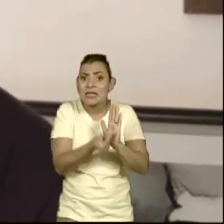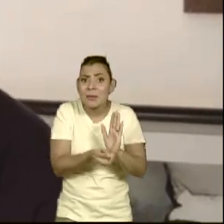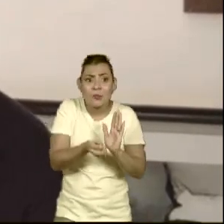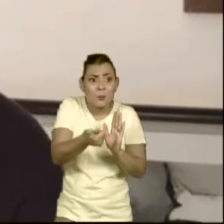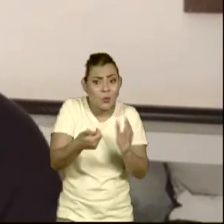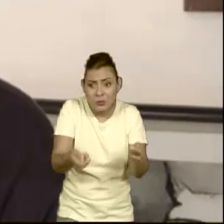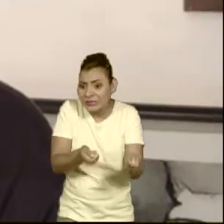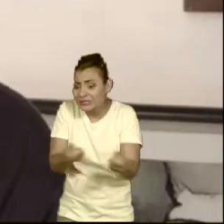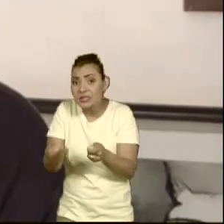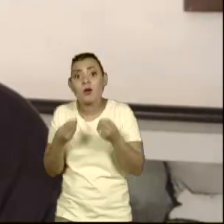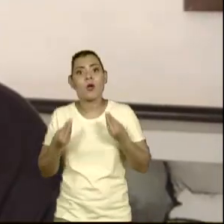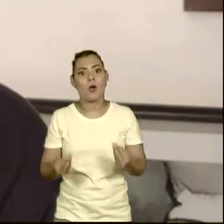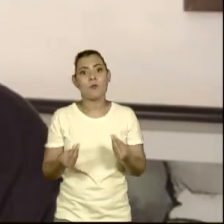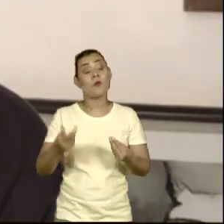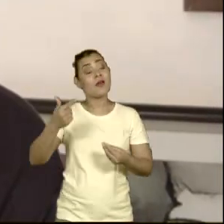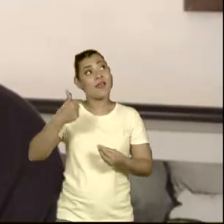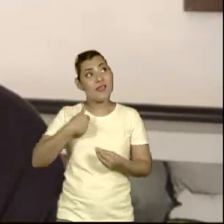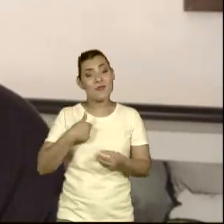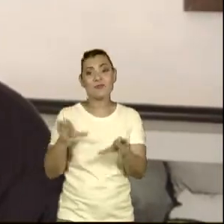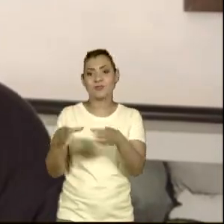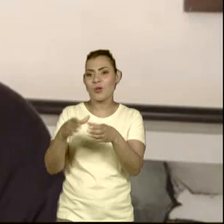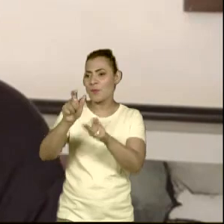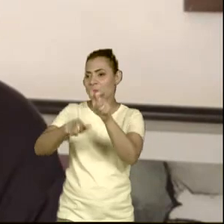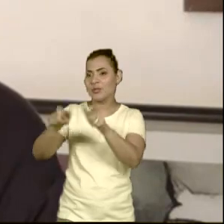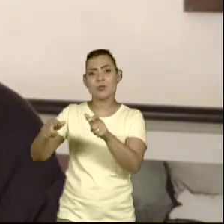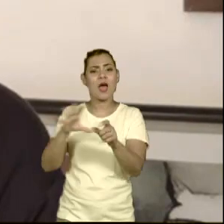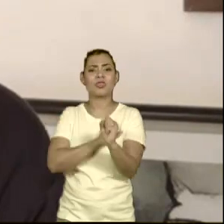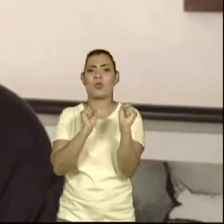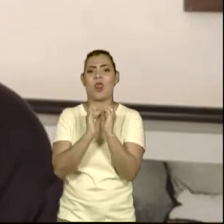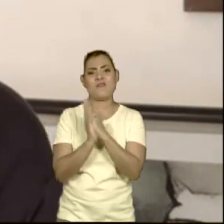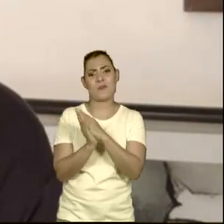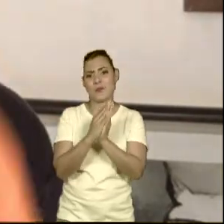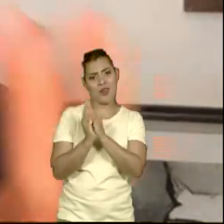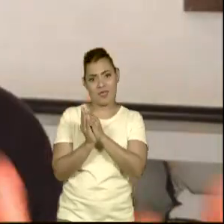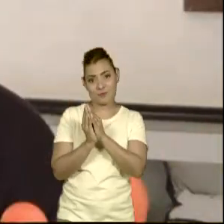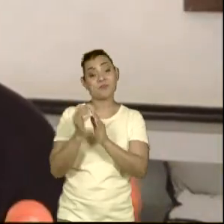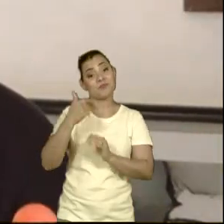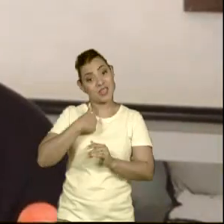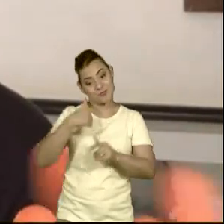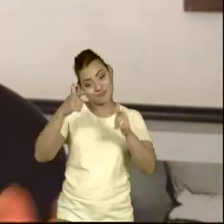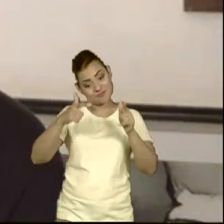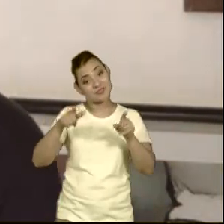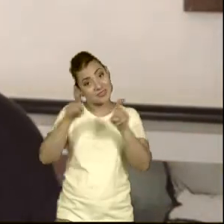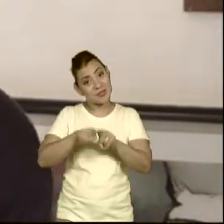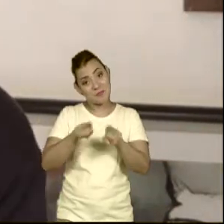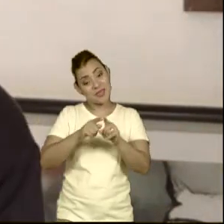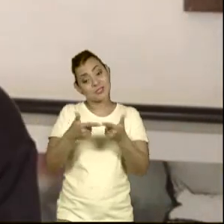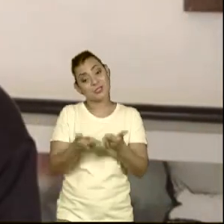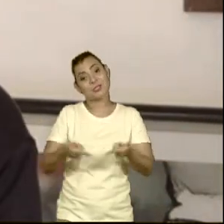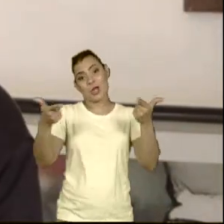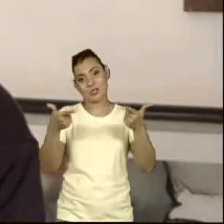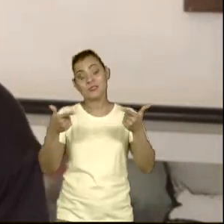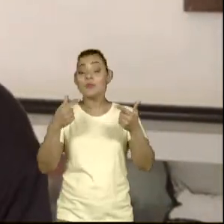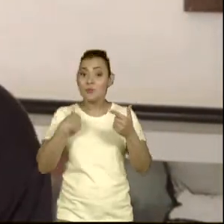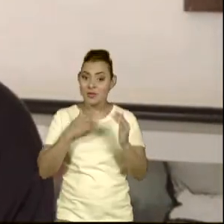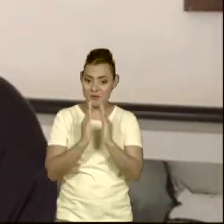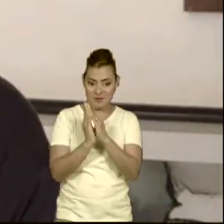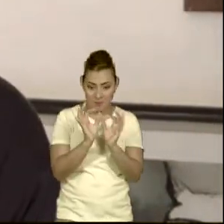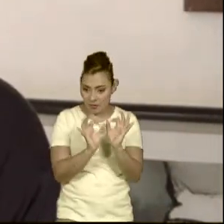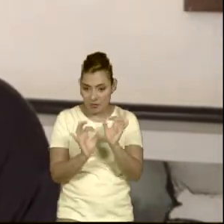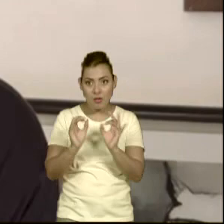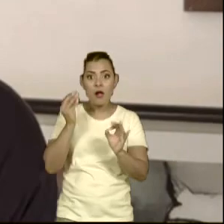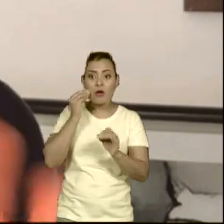pequenos, etc. Eu peguei um pessoal que gostava muito de bonecos, e eu, mais uma vez, dei sorte, eu entrei na TV fazendo bonecos,